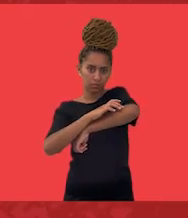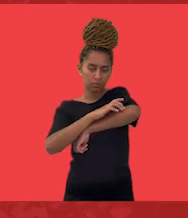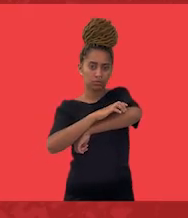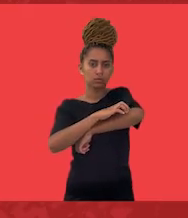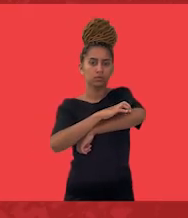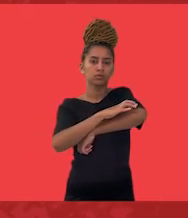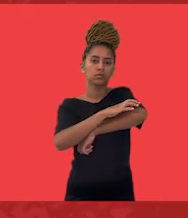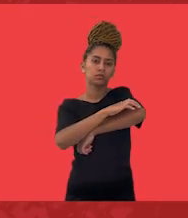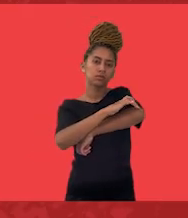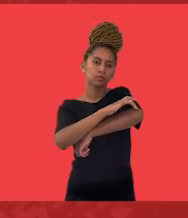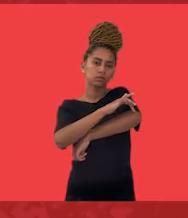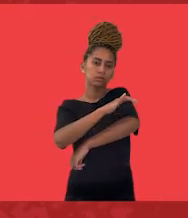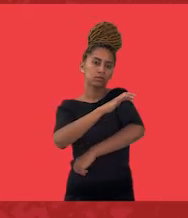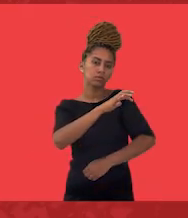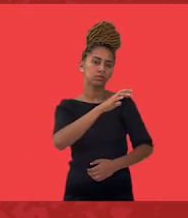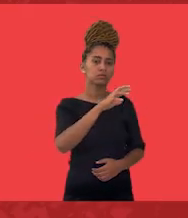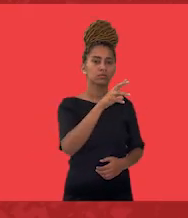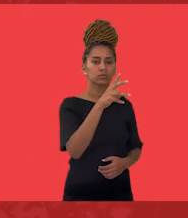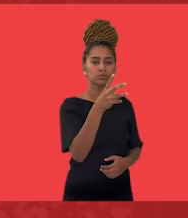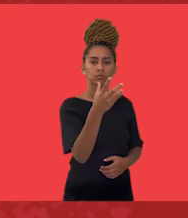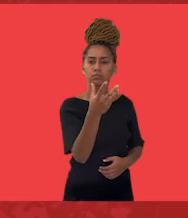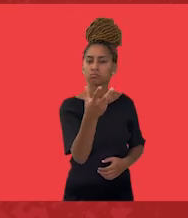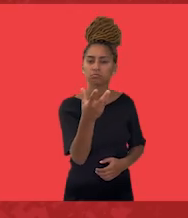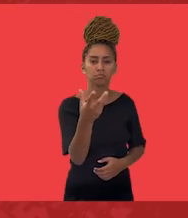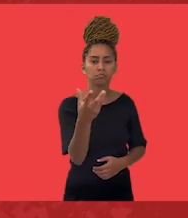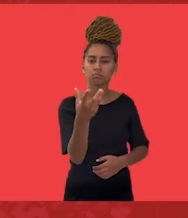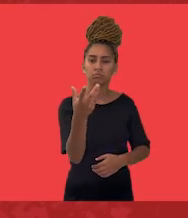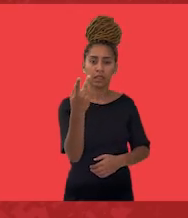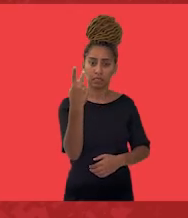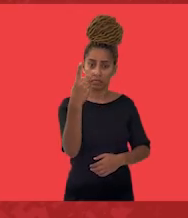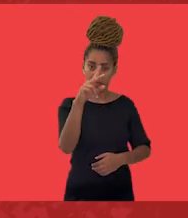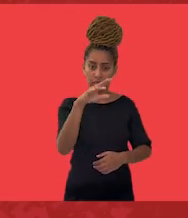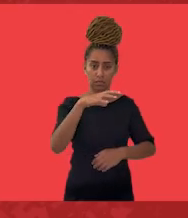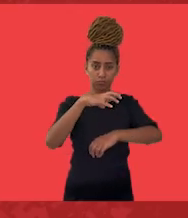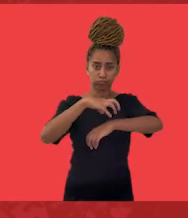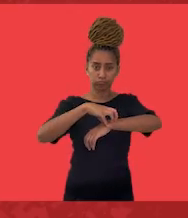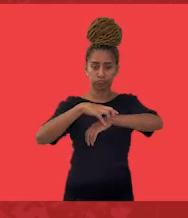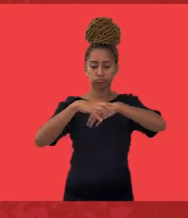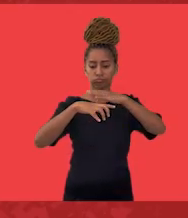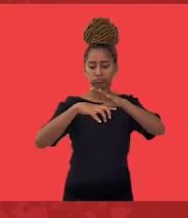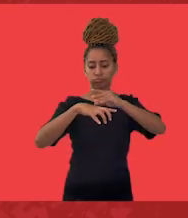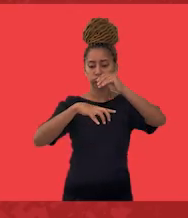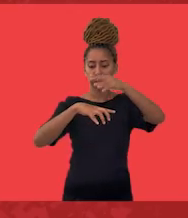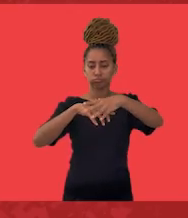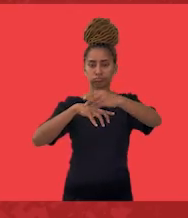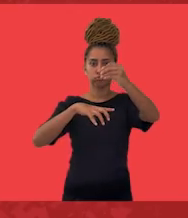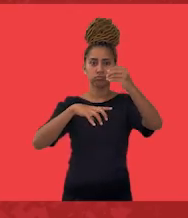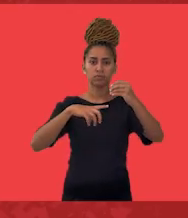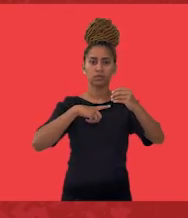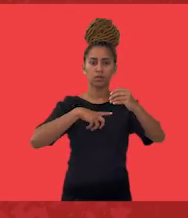Caça um furo no muro, cava a passagem, sai a galope modernete,